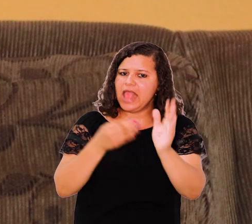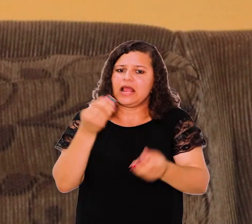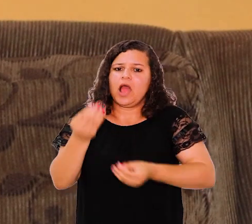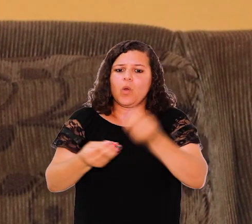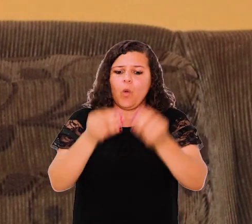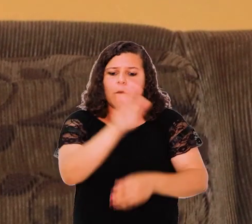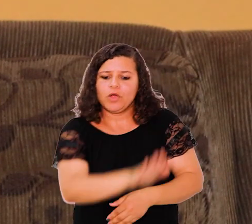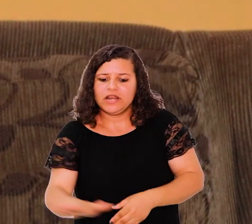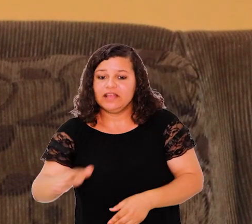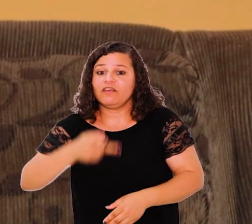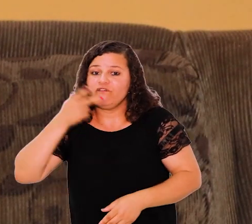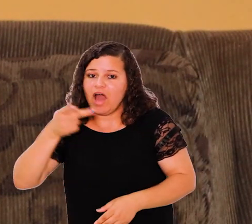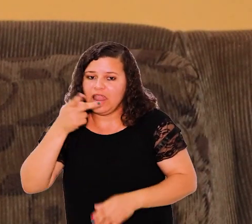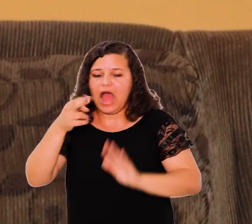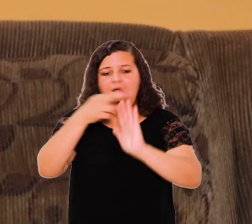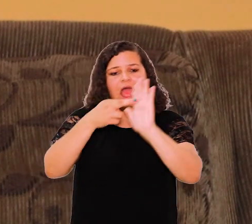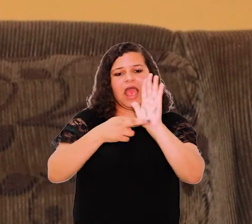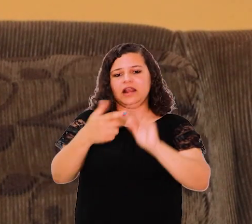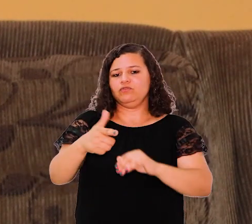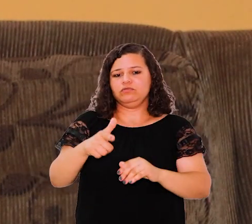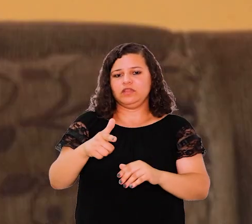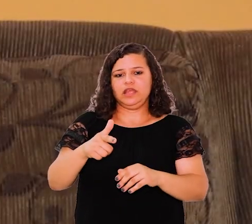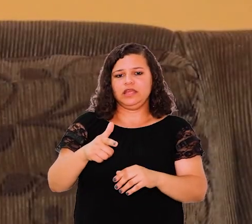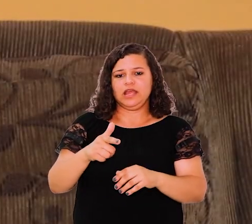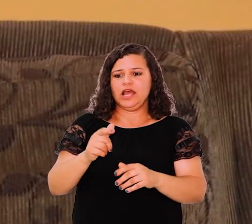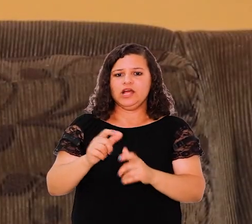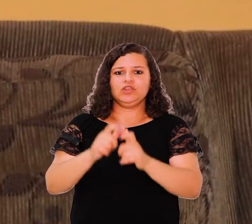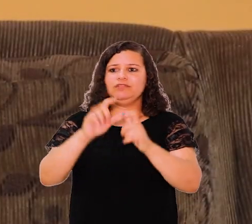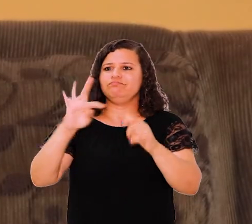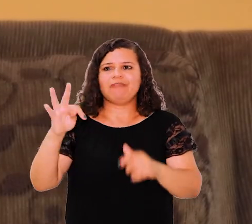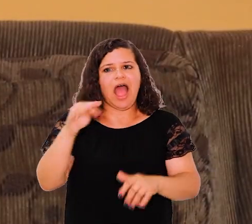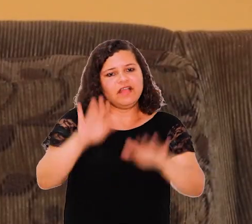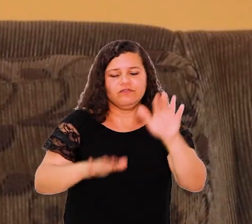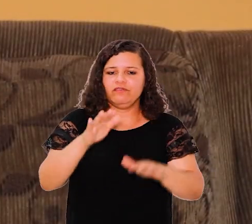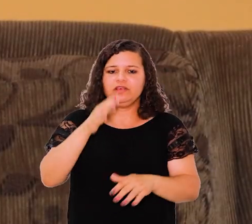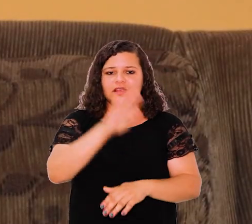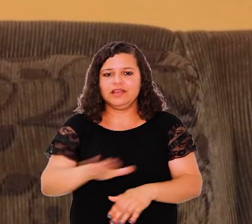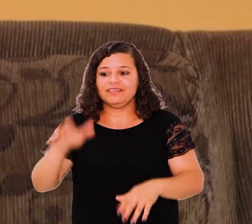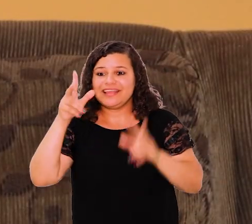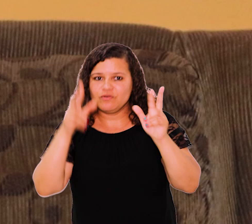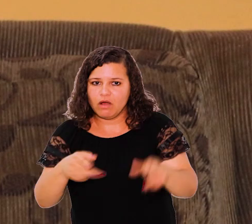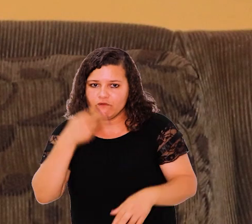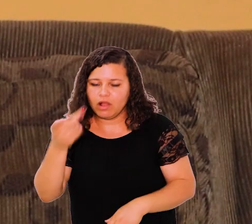regra sobre como essa criança vai falar. Nem todas as crianças vão conseguir falar